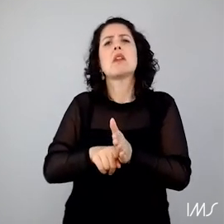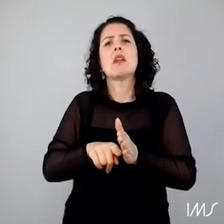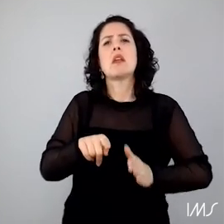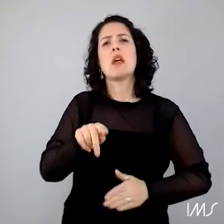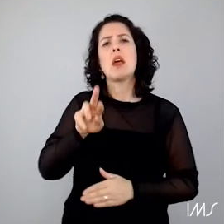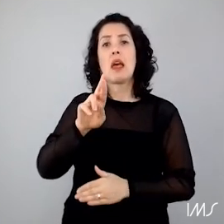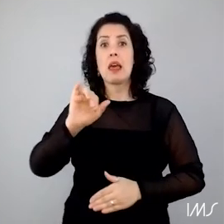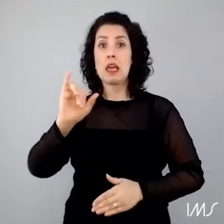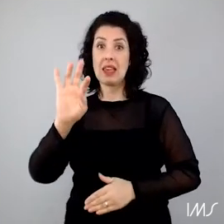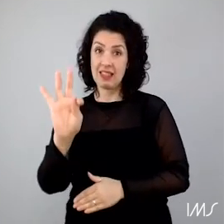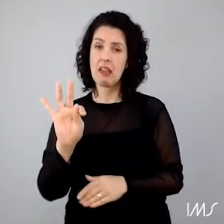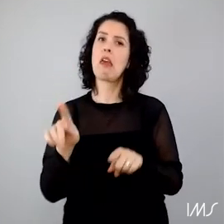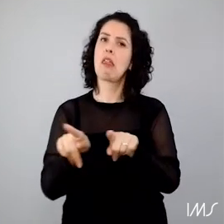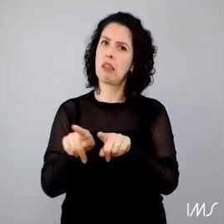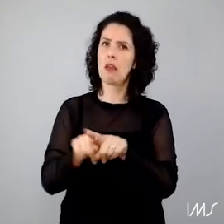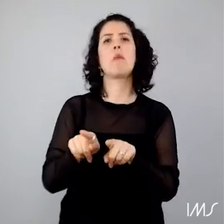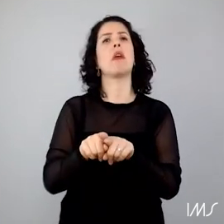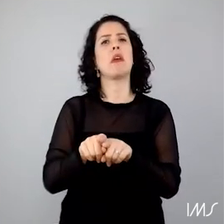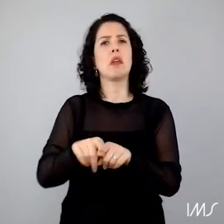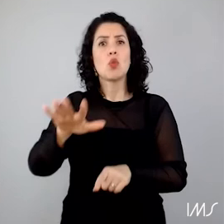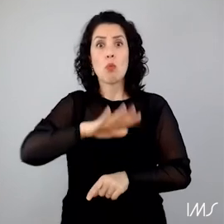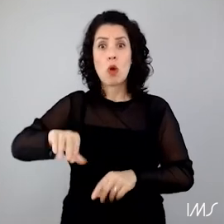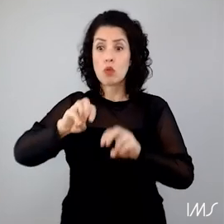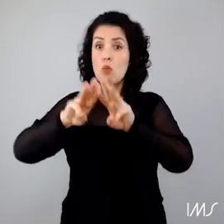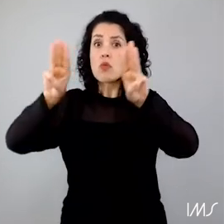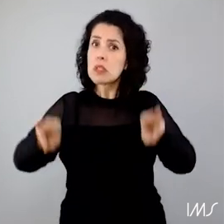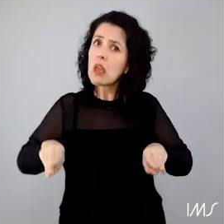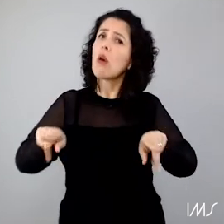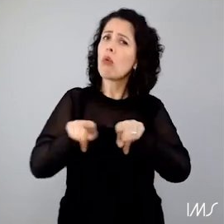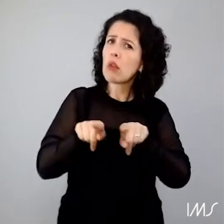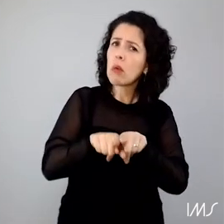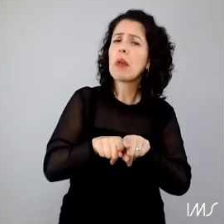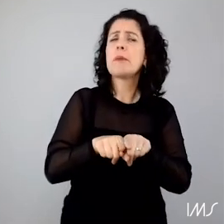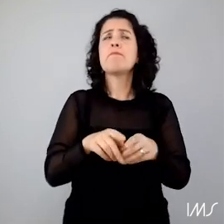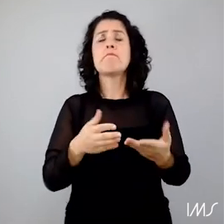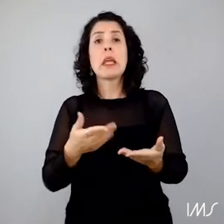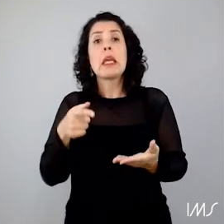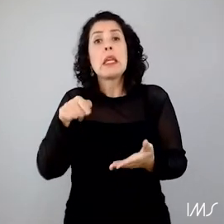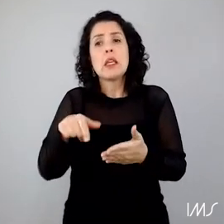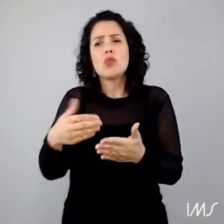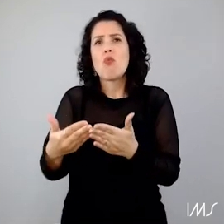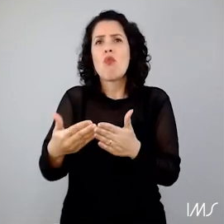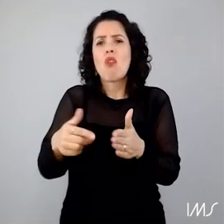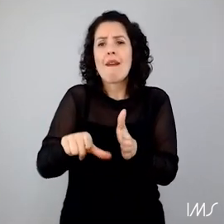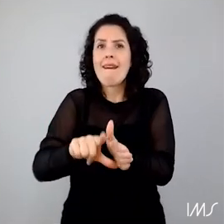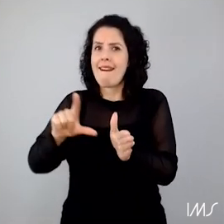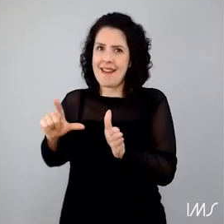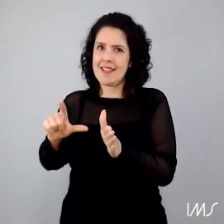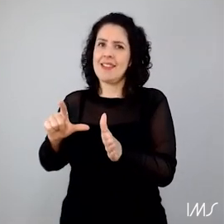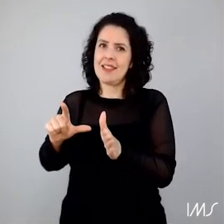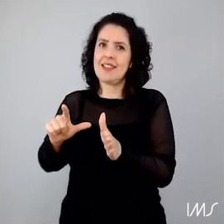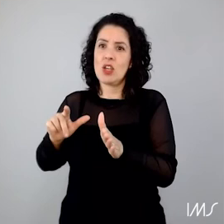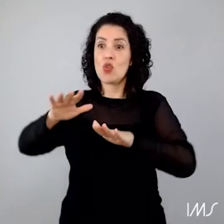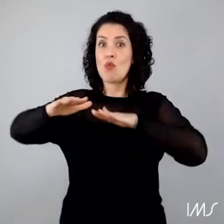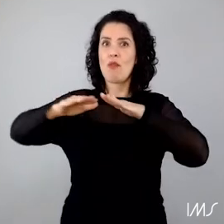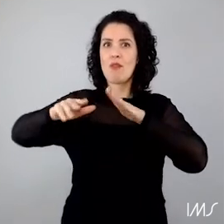isso antecedeu, inclusive, os movimentos na Europa. Quer dizer, boa parte dos conservadores se formaram em Rochester,